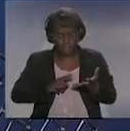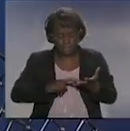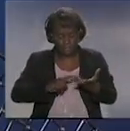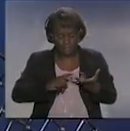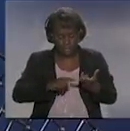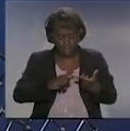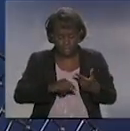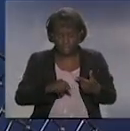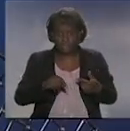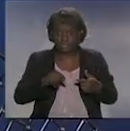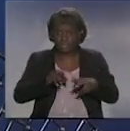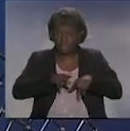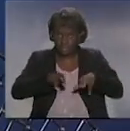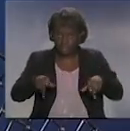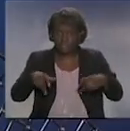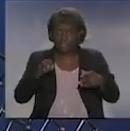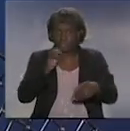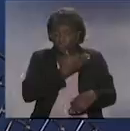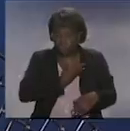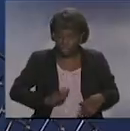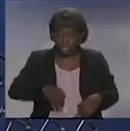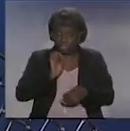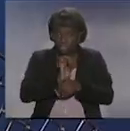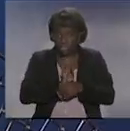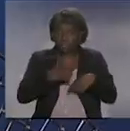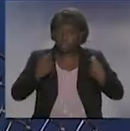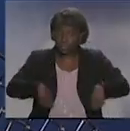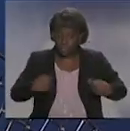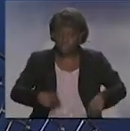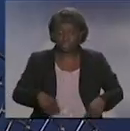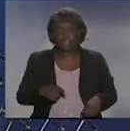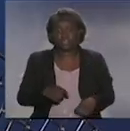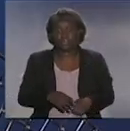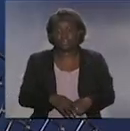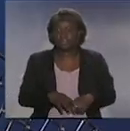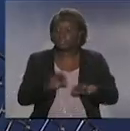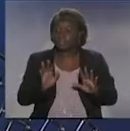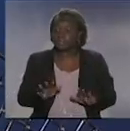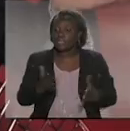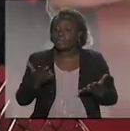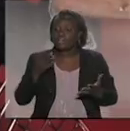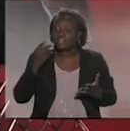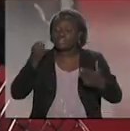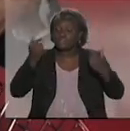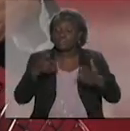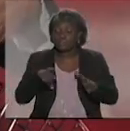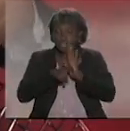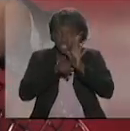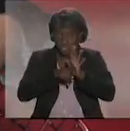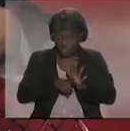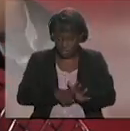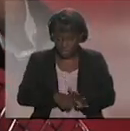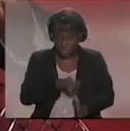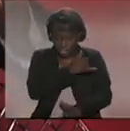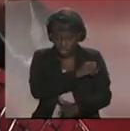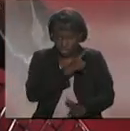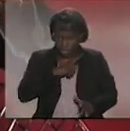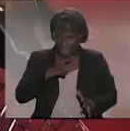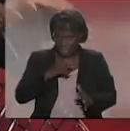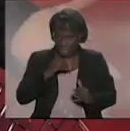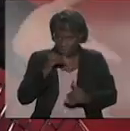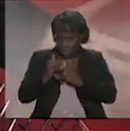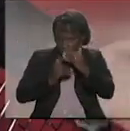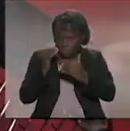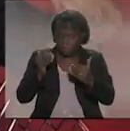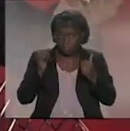uma série de medidas que o Estado tem que ter para poder implantar. Agora, em termos de pesquisas, assim, o Rio de Janeiro